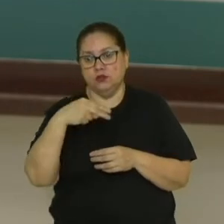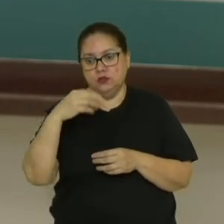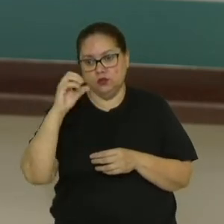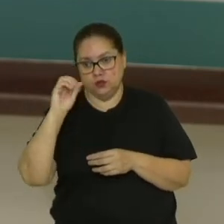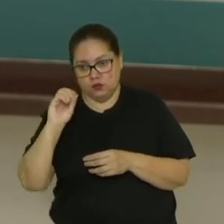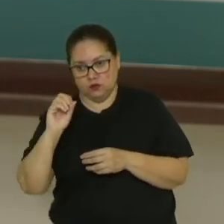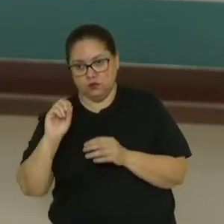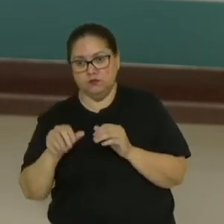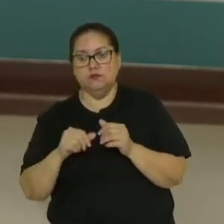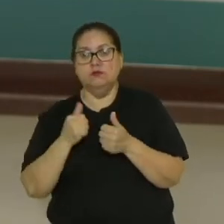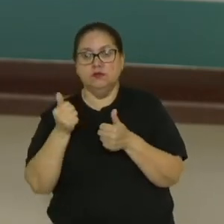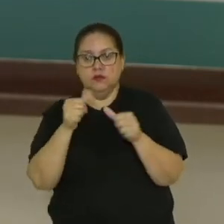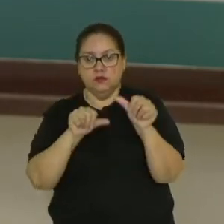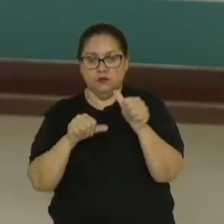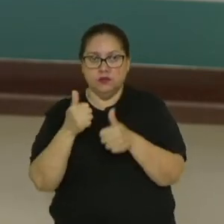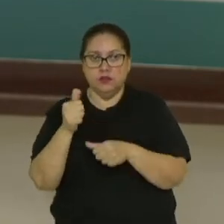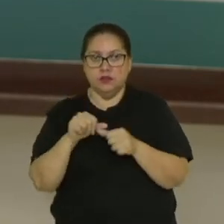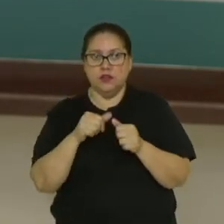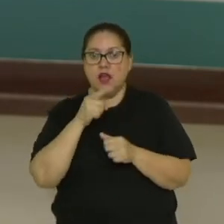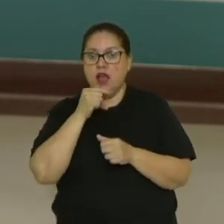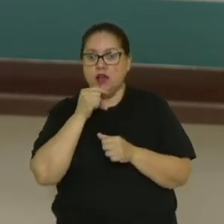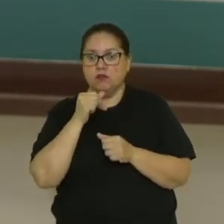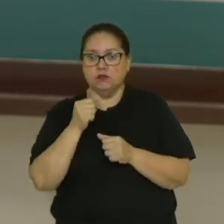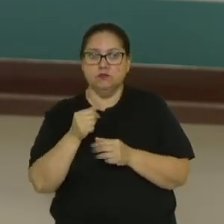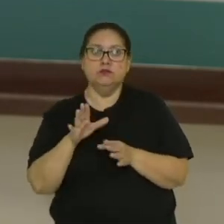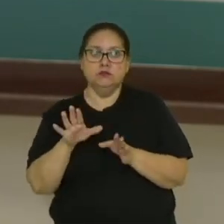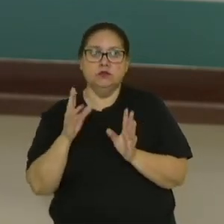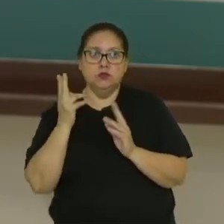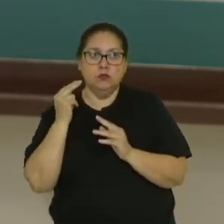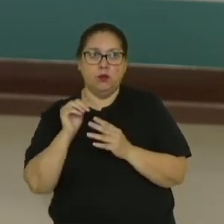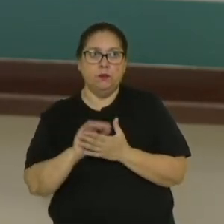aí como a fórmula química da água mais popular.